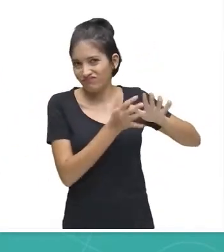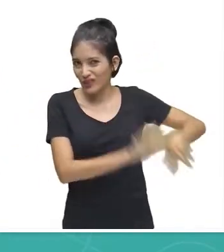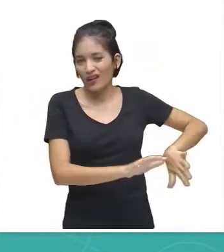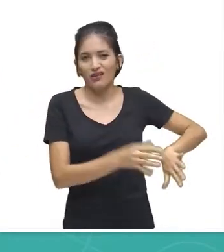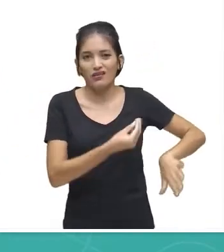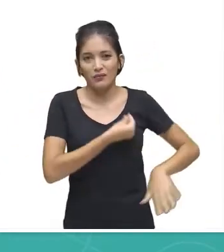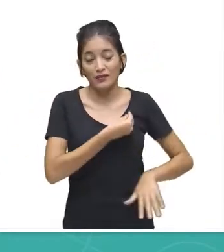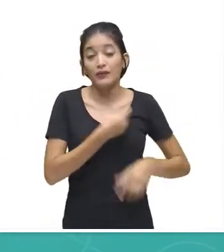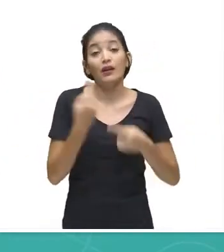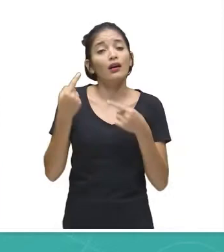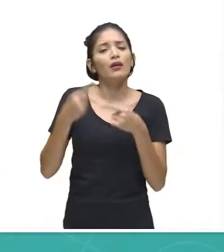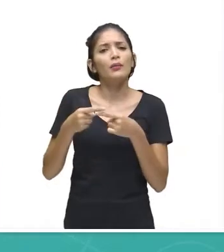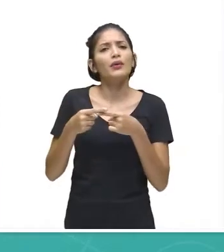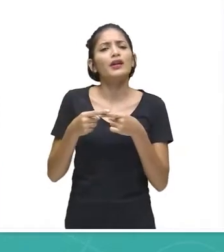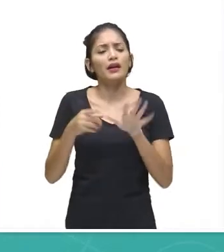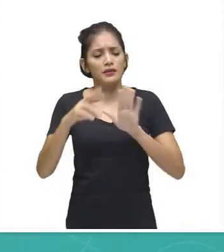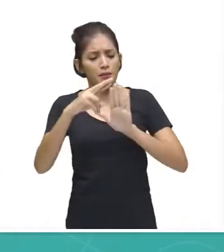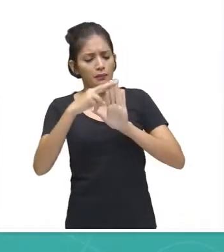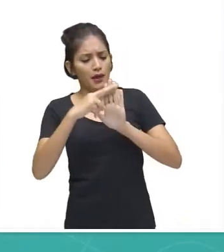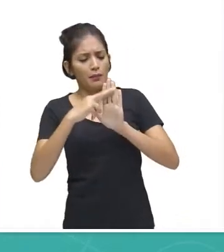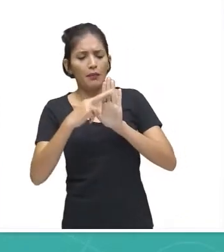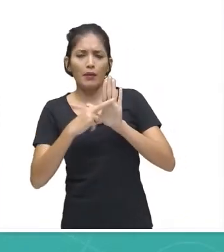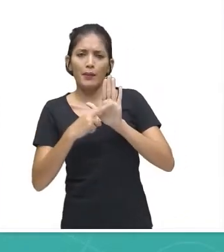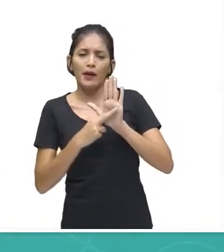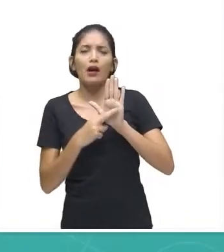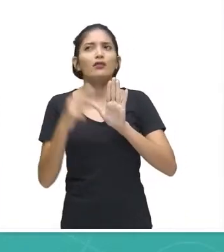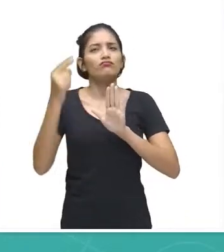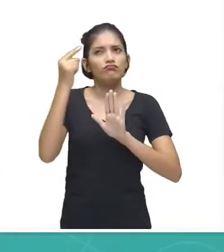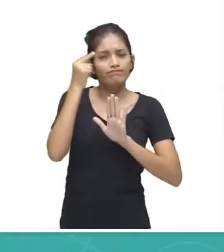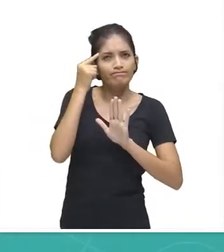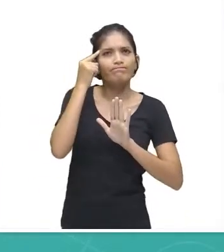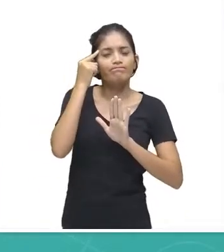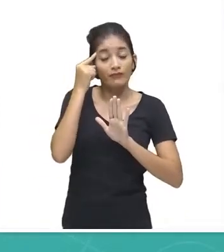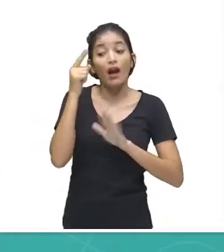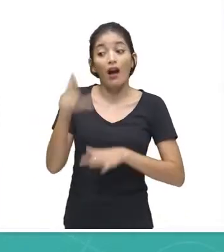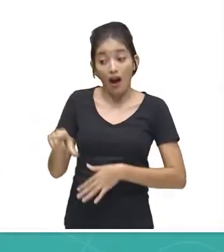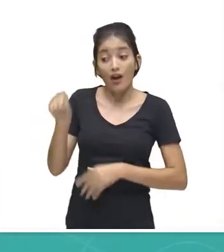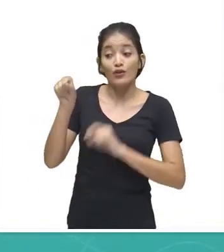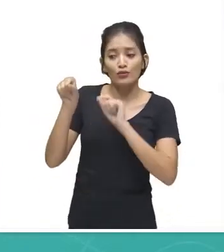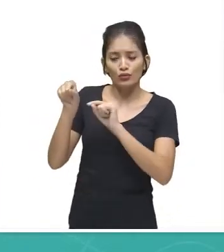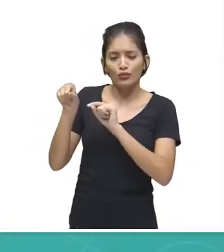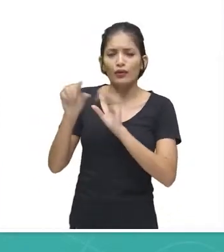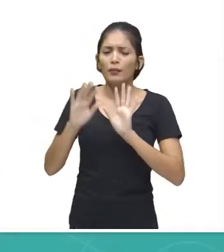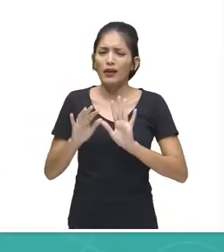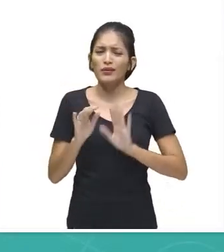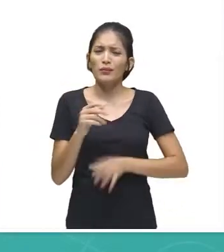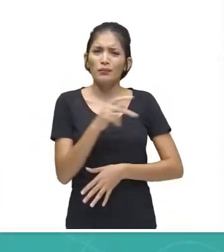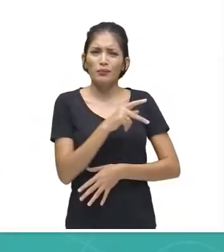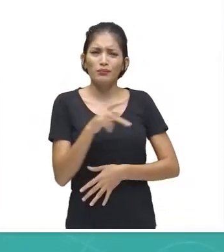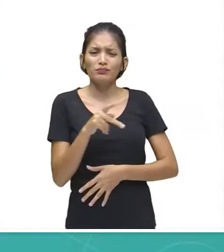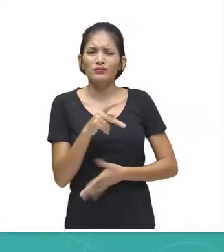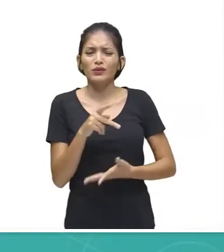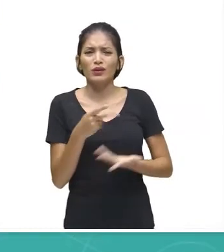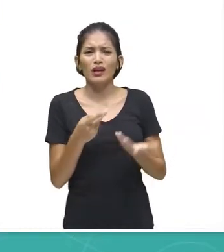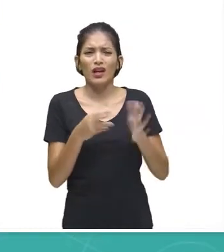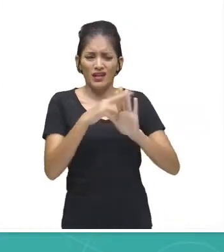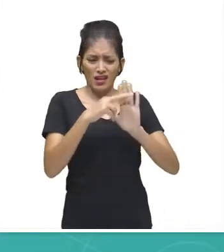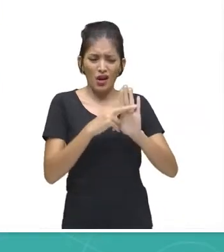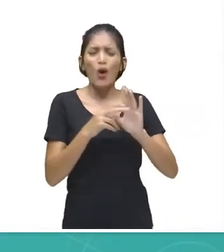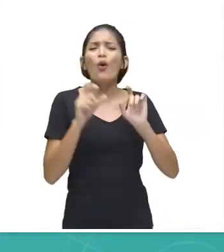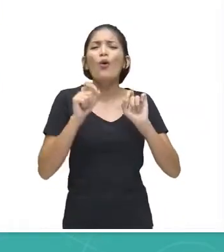quê? Porque o critério vai fazer com que eu escolha. Mas, professor, esse critério, da onde ele